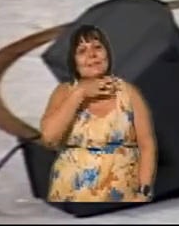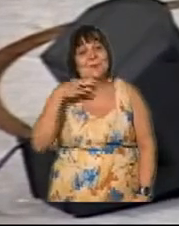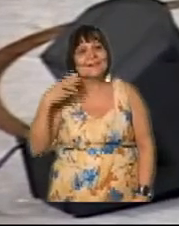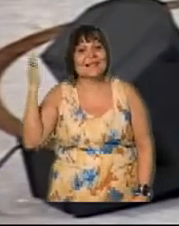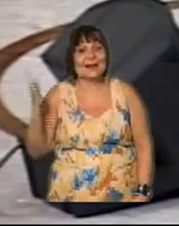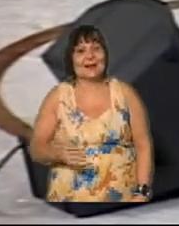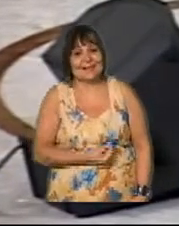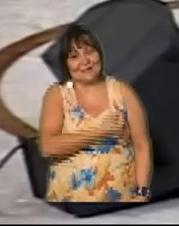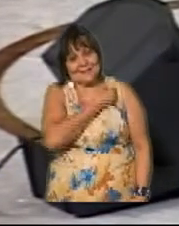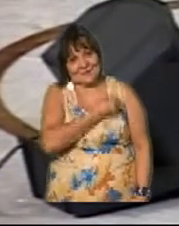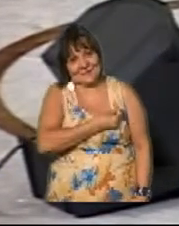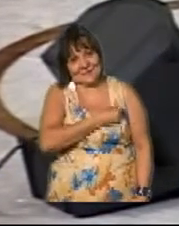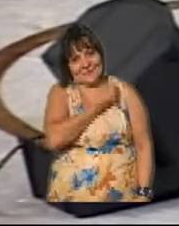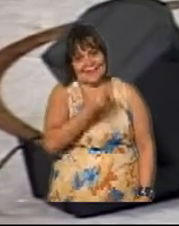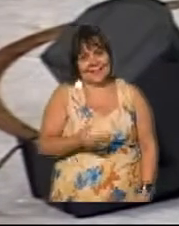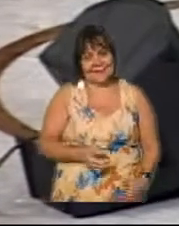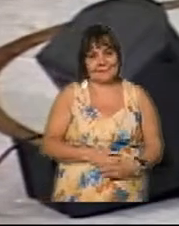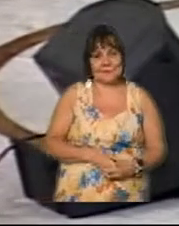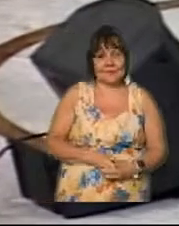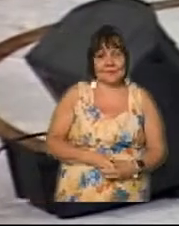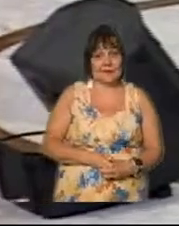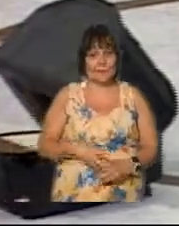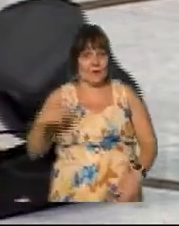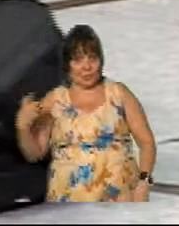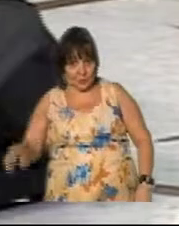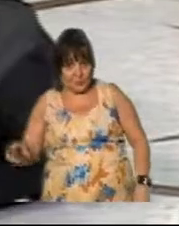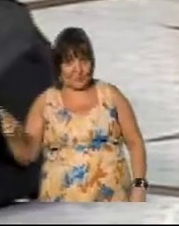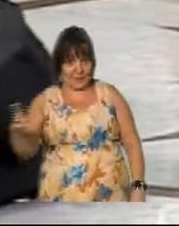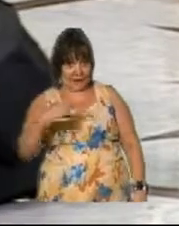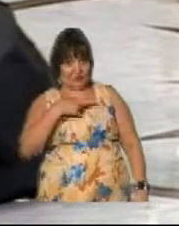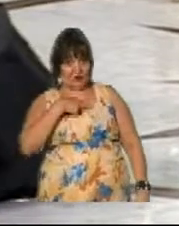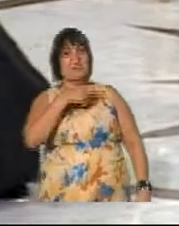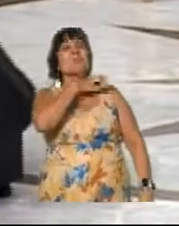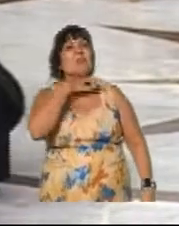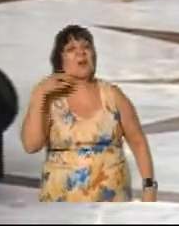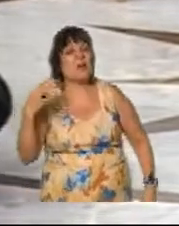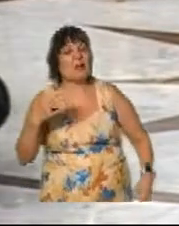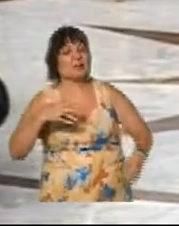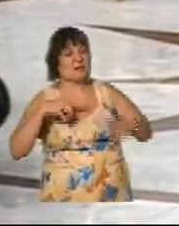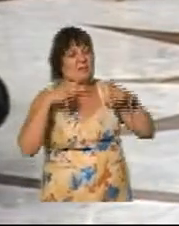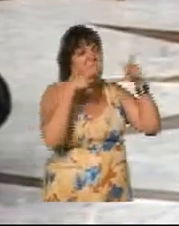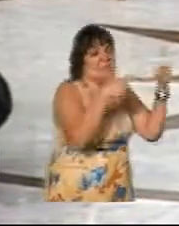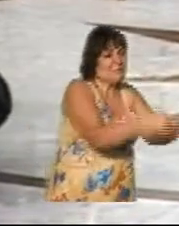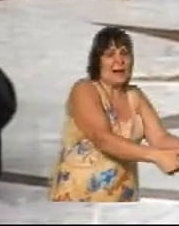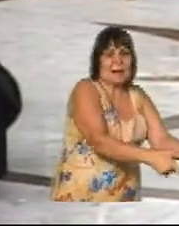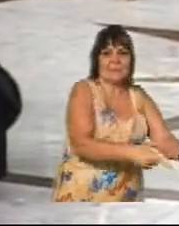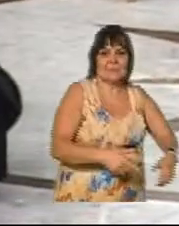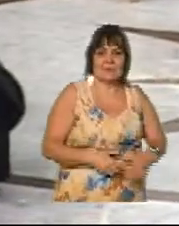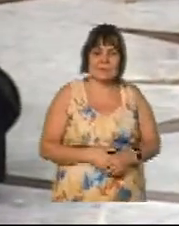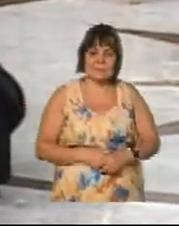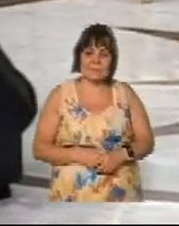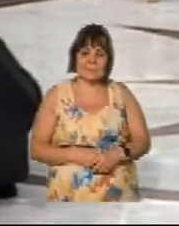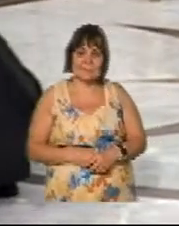terra. É o que a maioria das religiões fariam? Corta-lhe o pescoço, joga-lhe uma bomba em cima, por Alá mata,